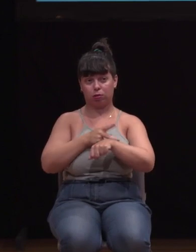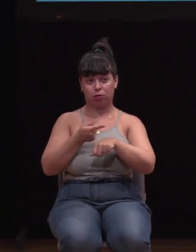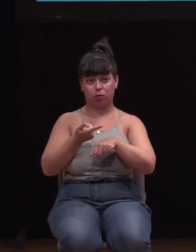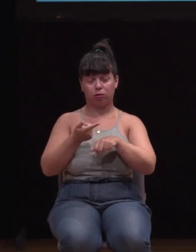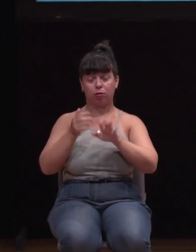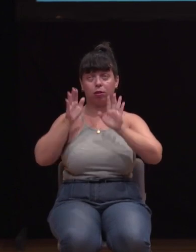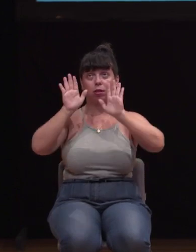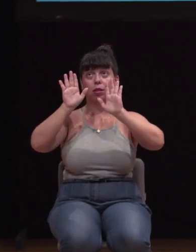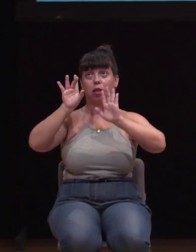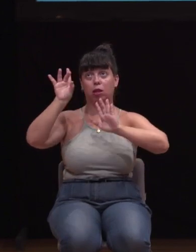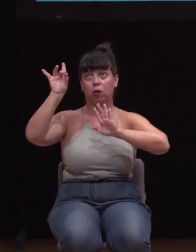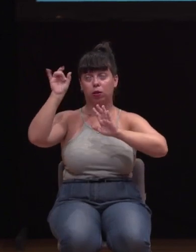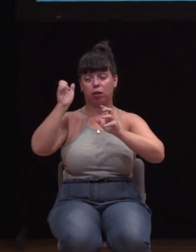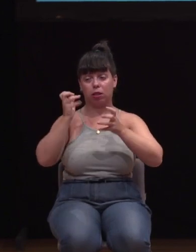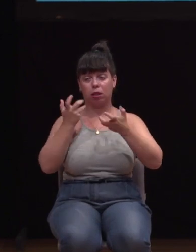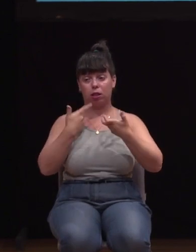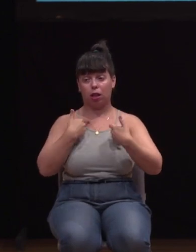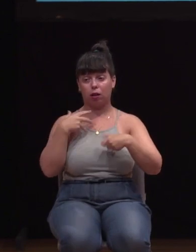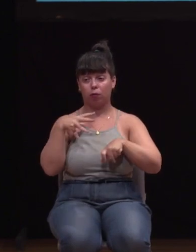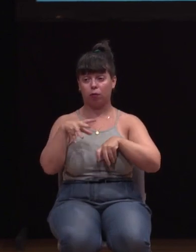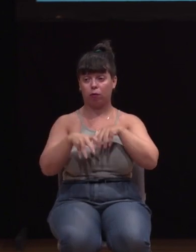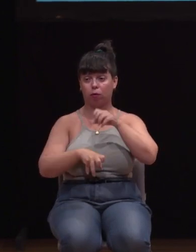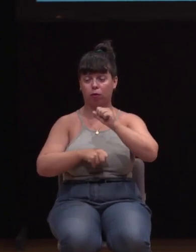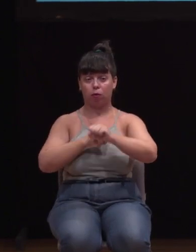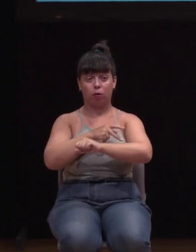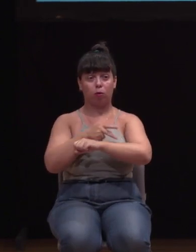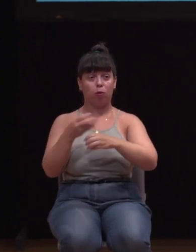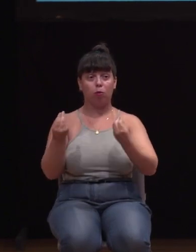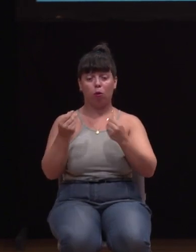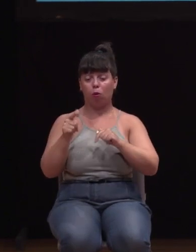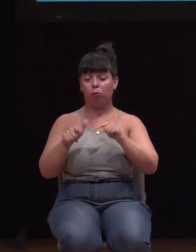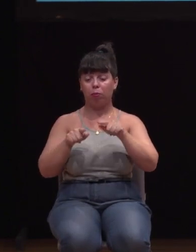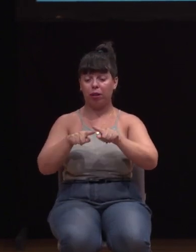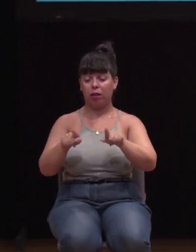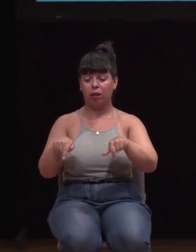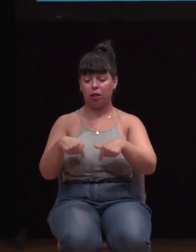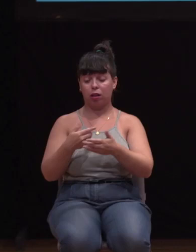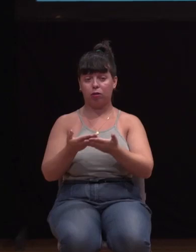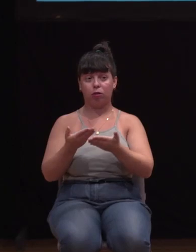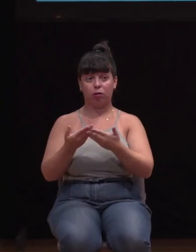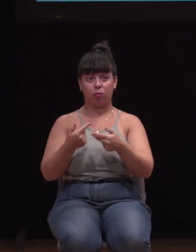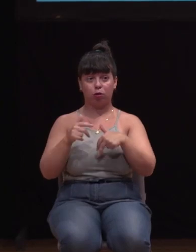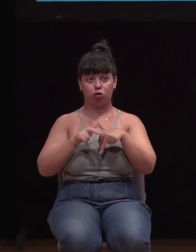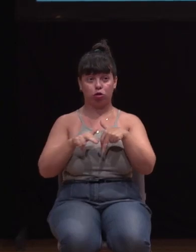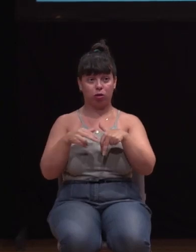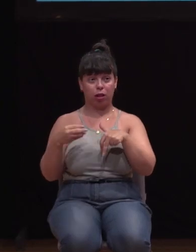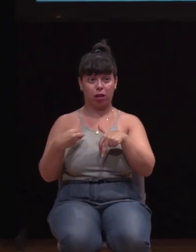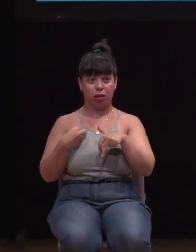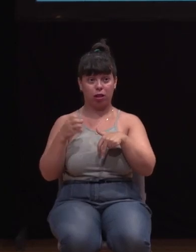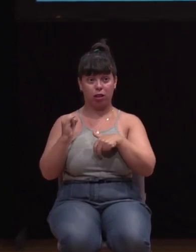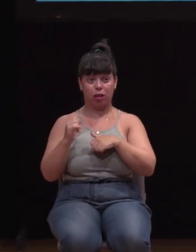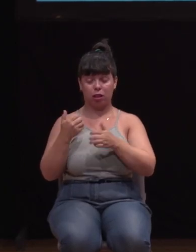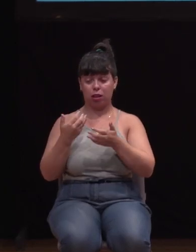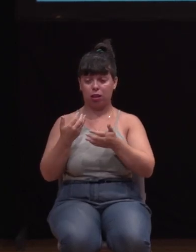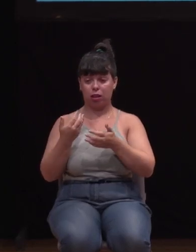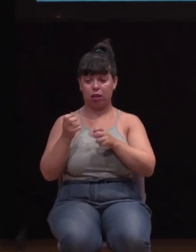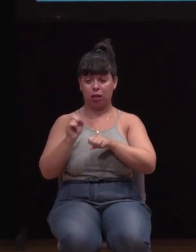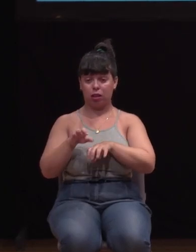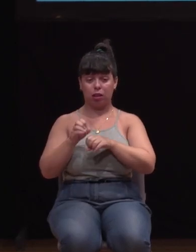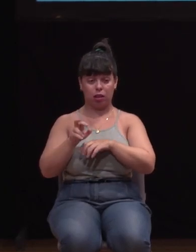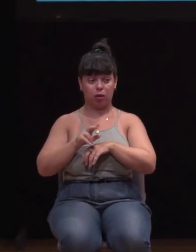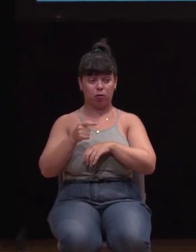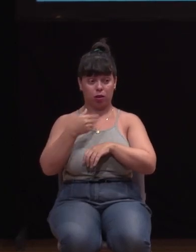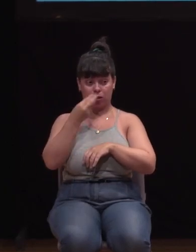serei pedagogo, poderia trabalhar com isso em sala, porque gênero está aí, está presente, se a gente não trabalhar, a gente está ignorando